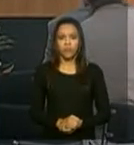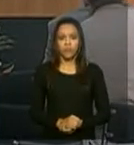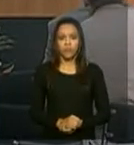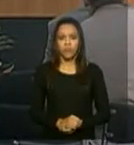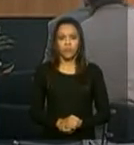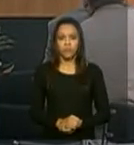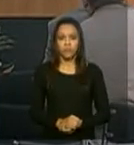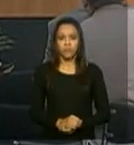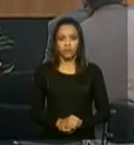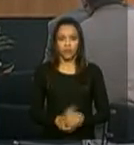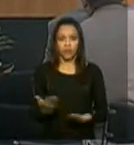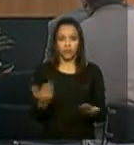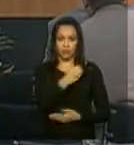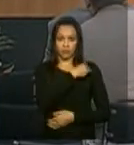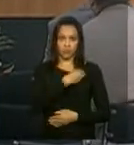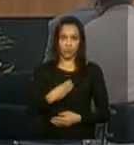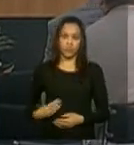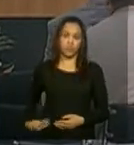ministra